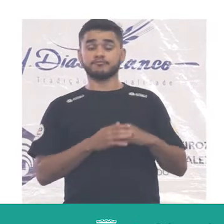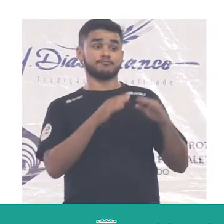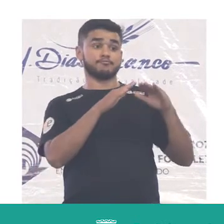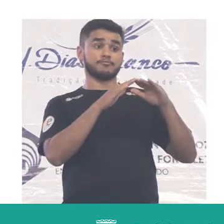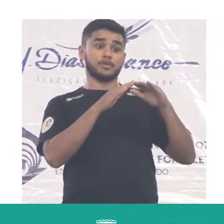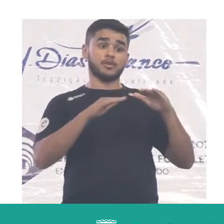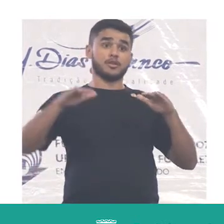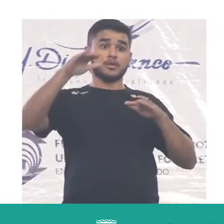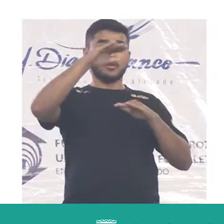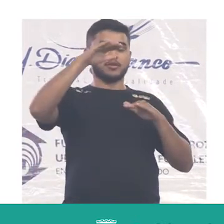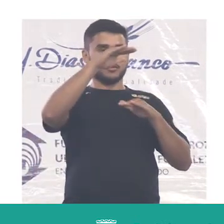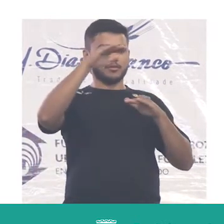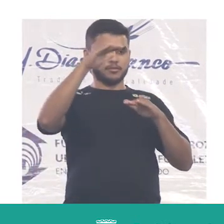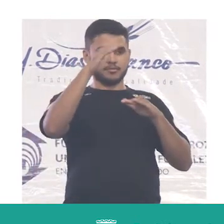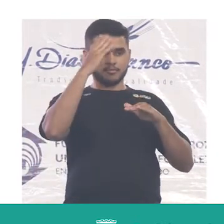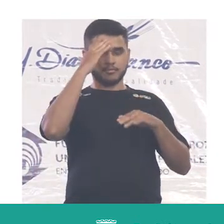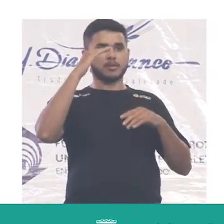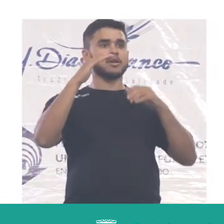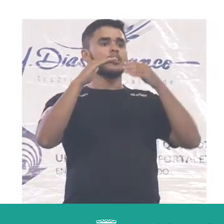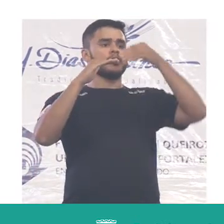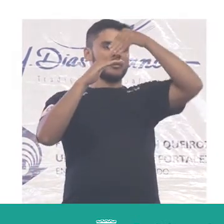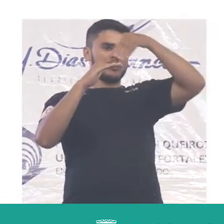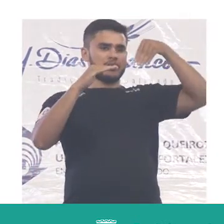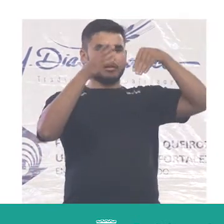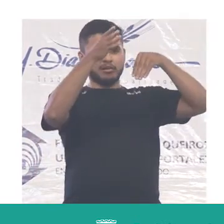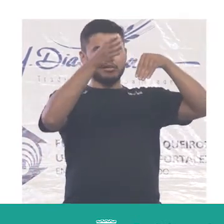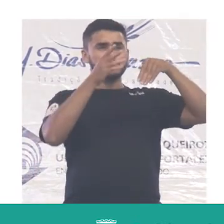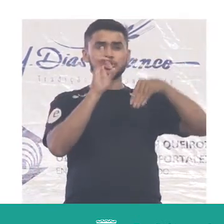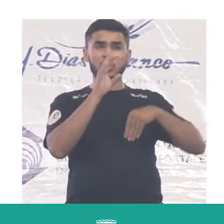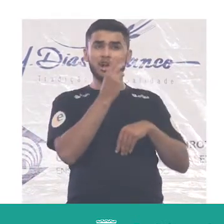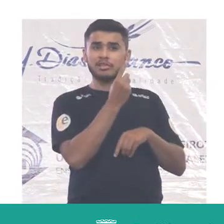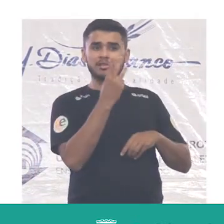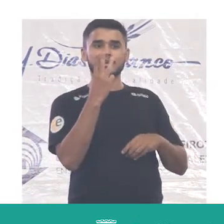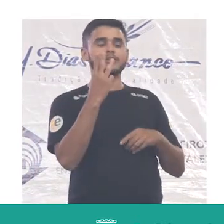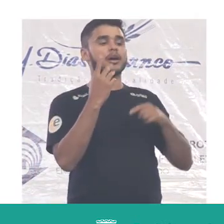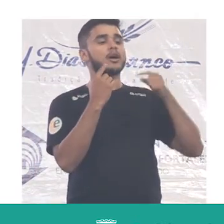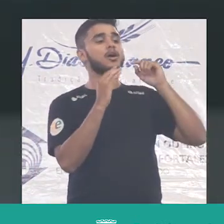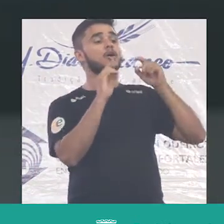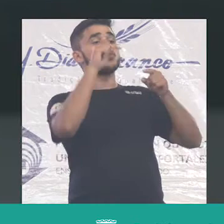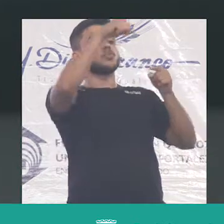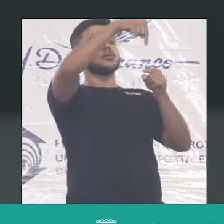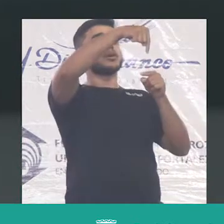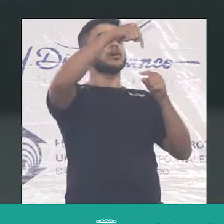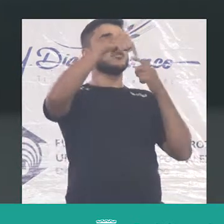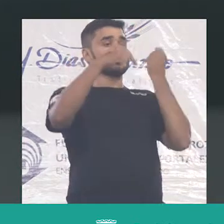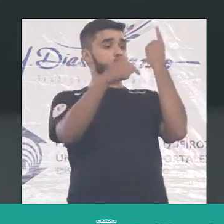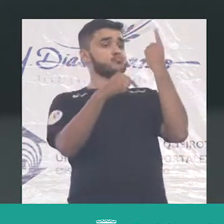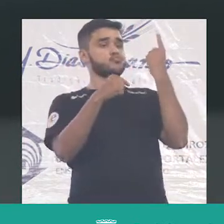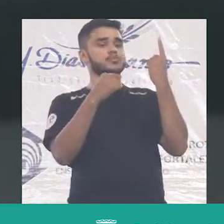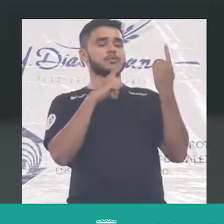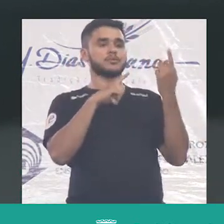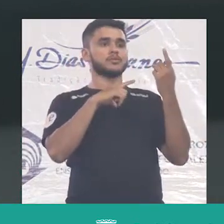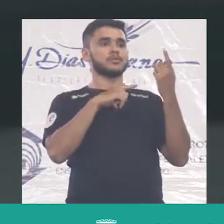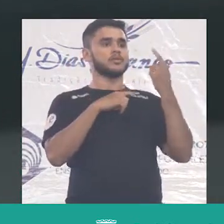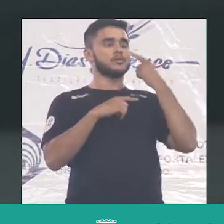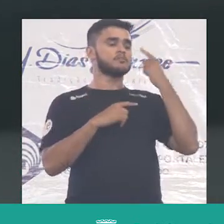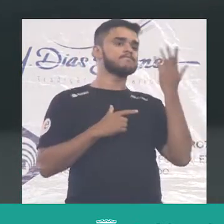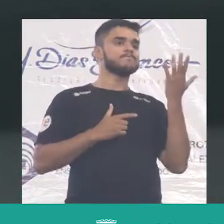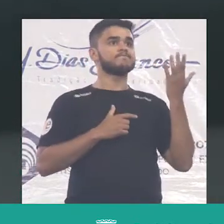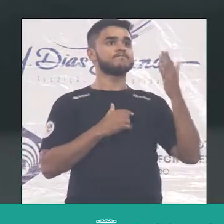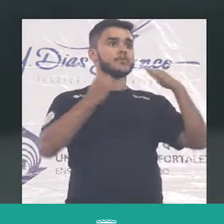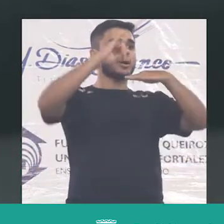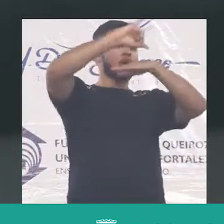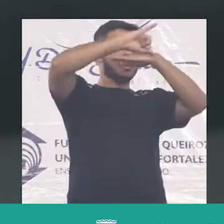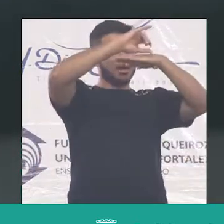2, eu tenho que imaginar não somente esses 3 que eu estou vendo, eu tenho que imaginar um lá no canto atrás. Eu tenho que imaginar os